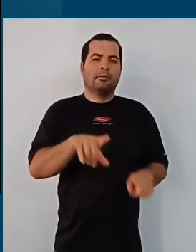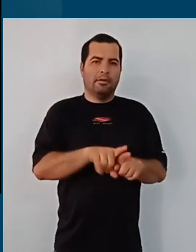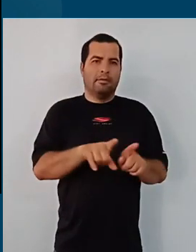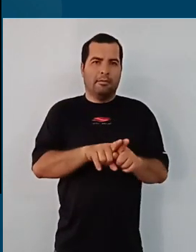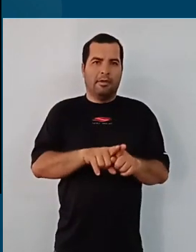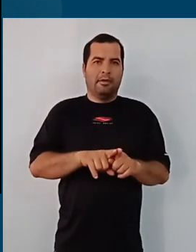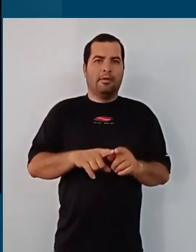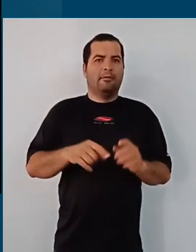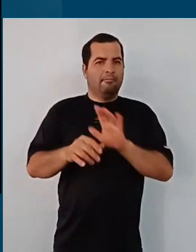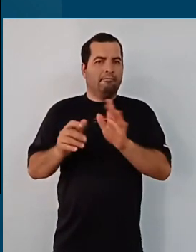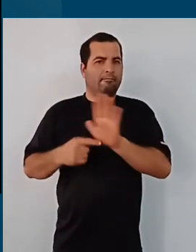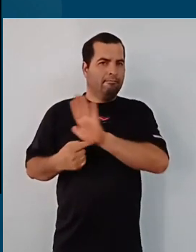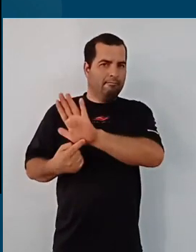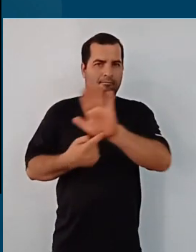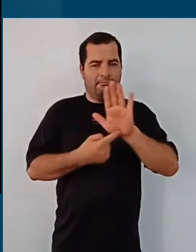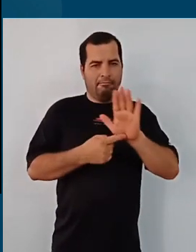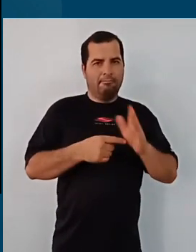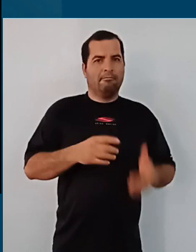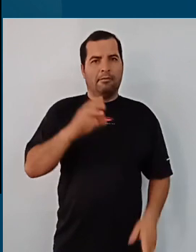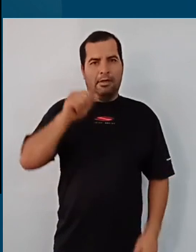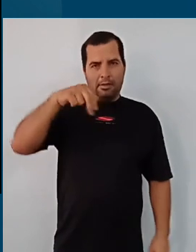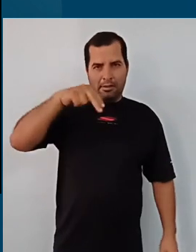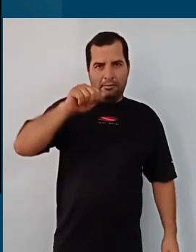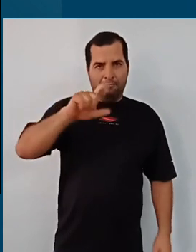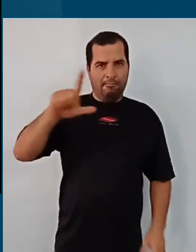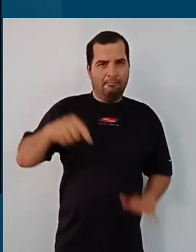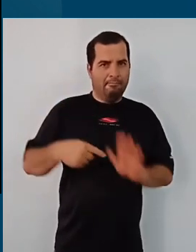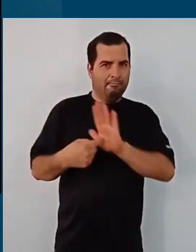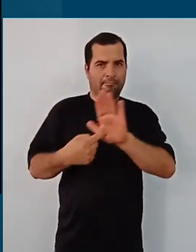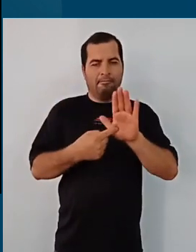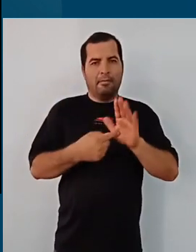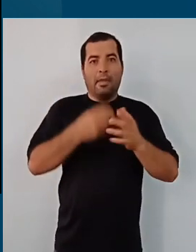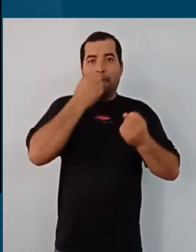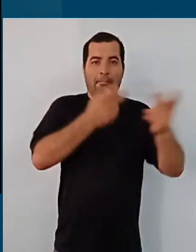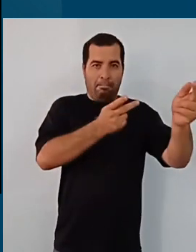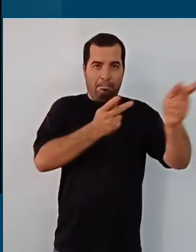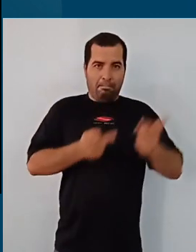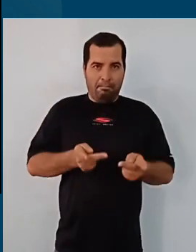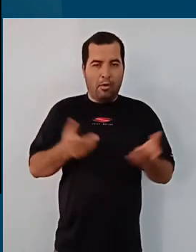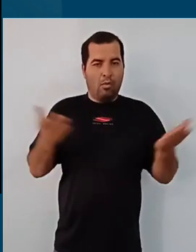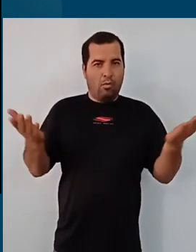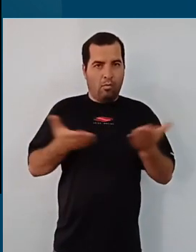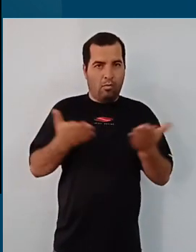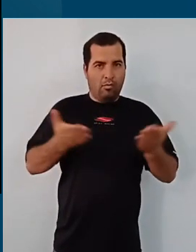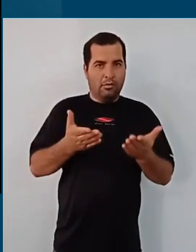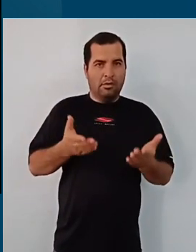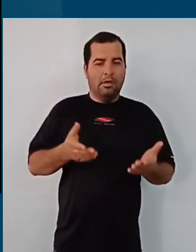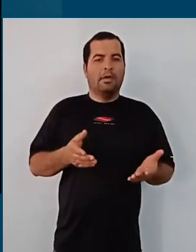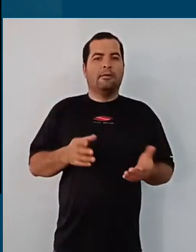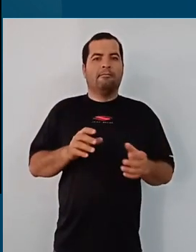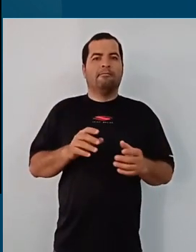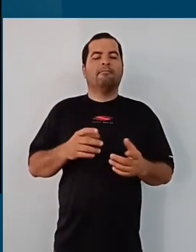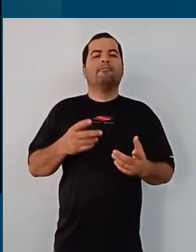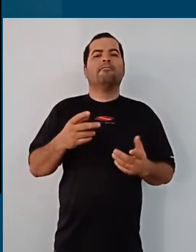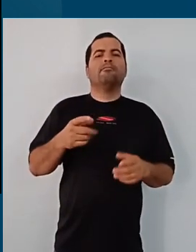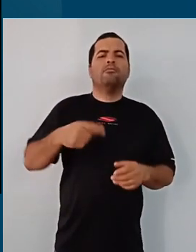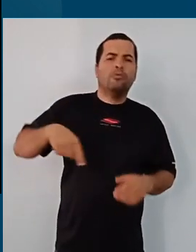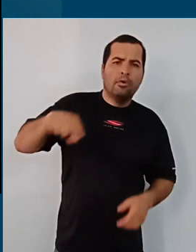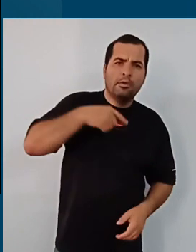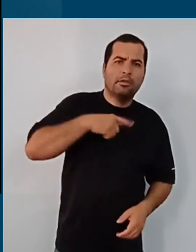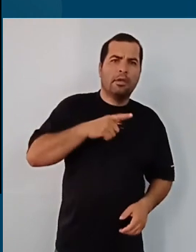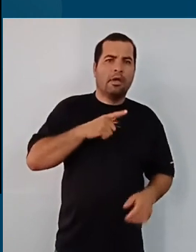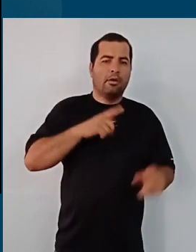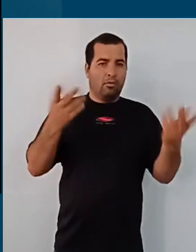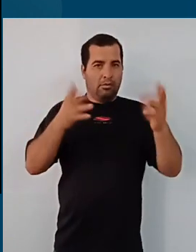na transmissão do canal. Sejam todos bem-vindos e a sessão formativa dessa noite para o ensino fundamental, nós temos